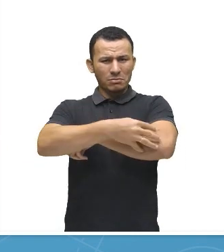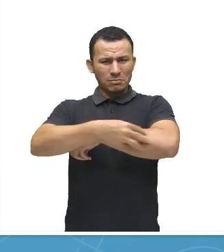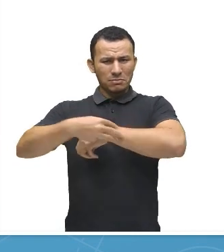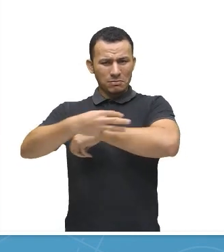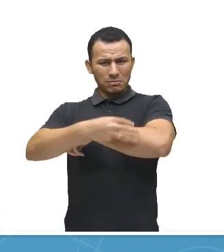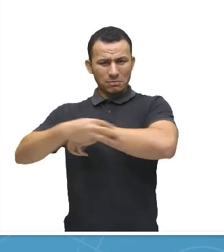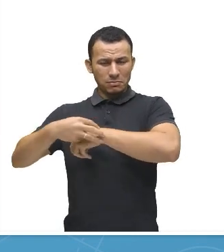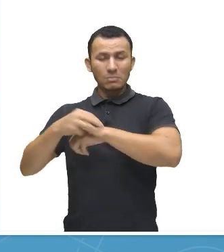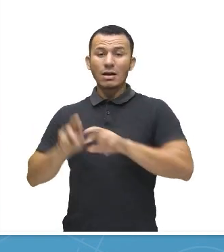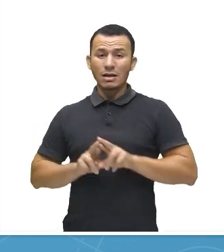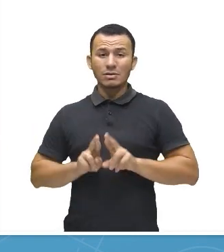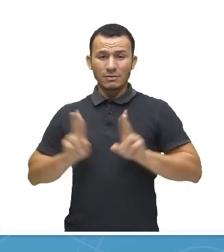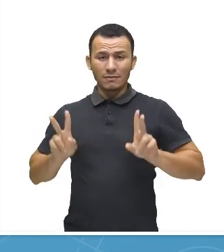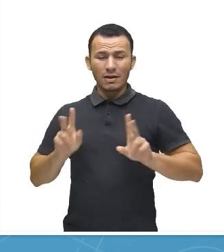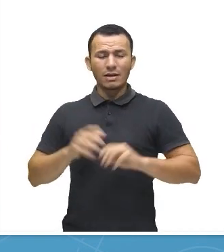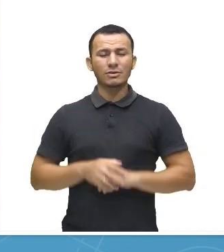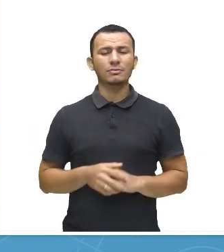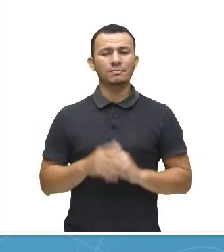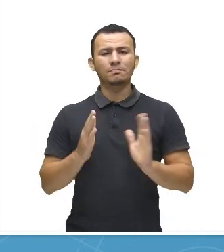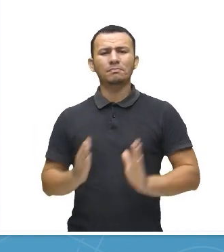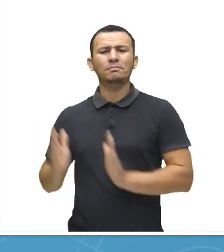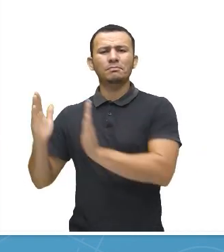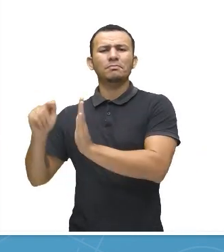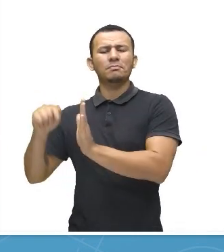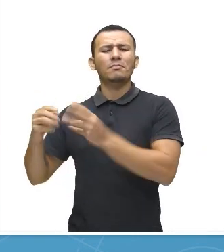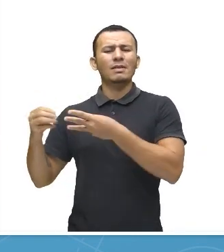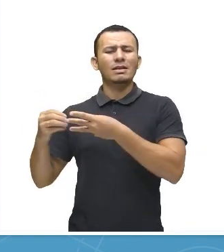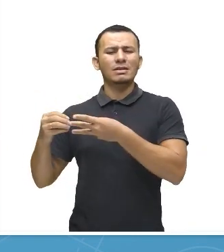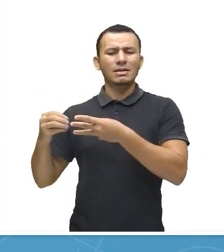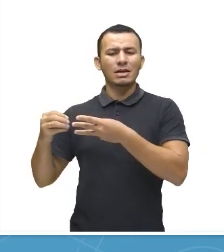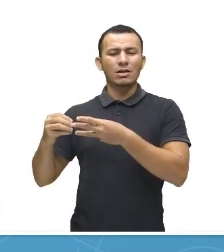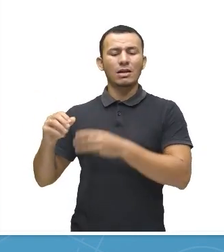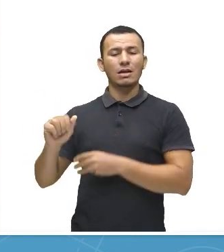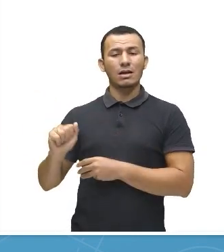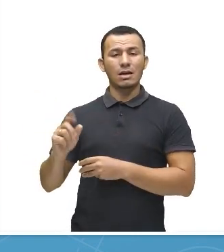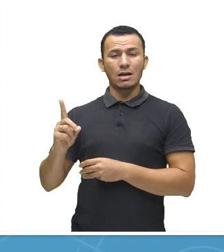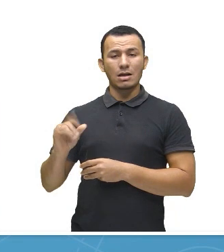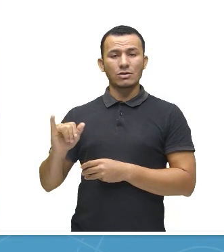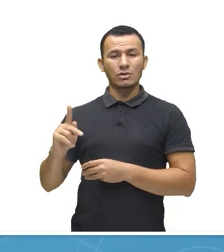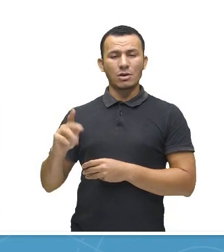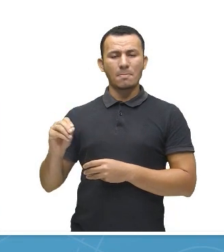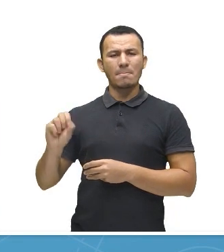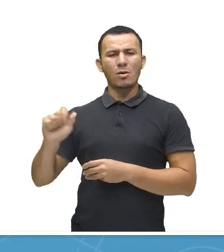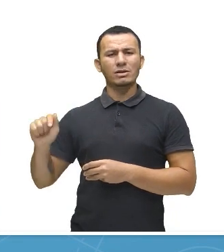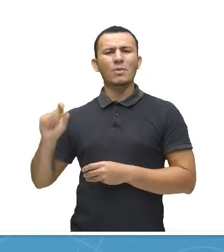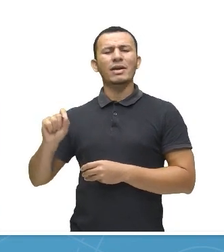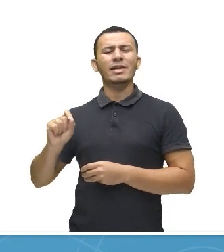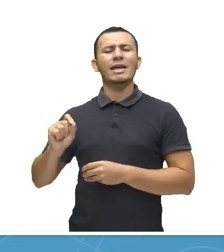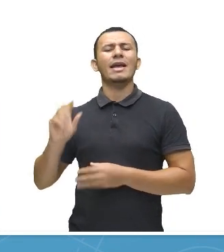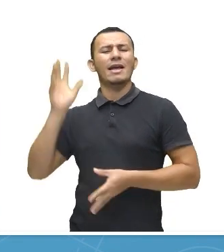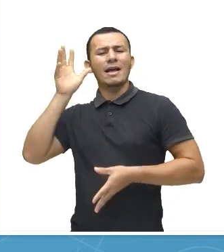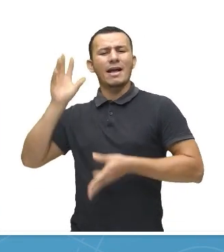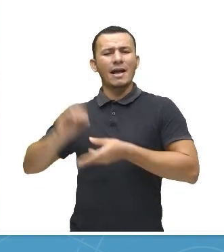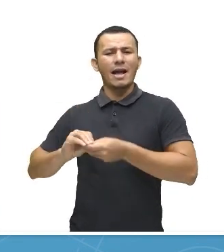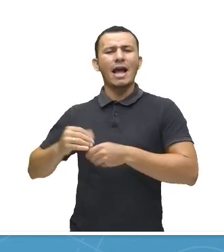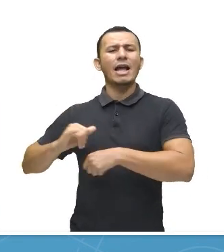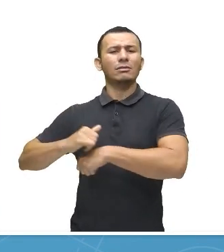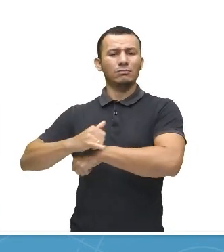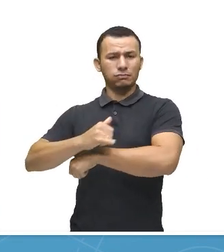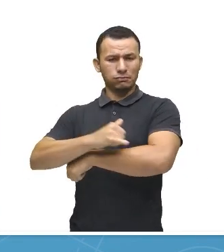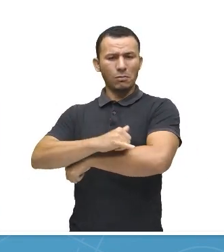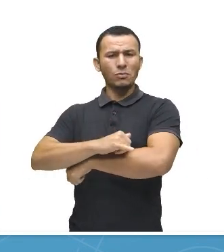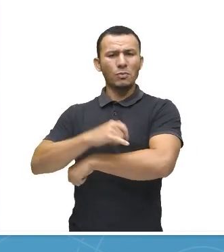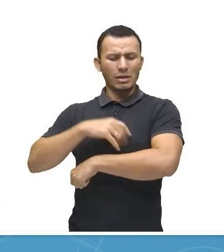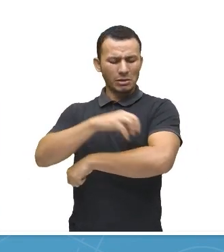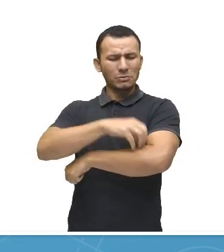uma célula adiposa. O que são células adiposas? São células de gordura. Repare aí também que ela tem outro tipo de